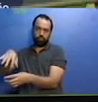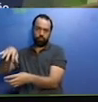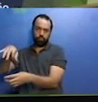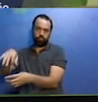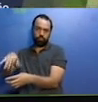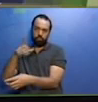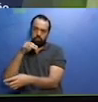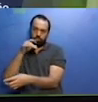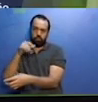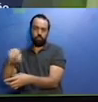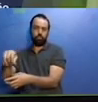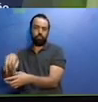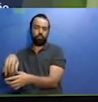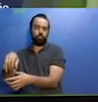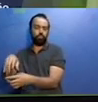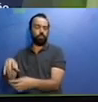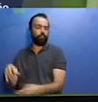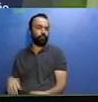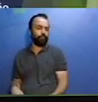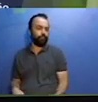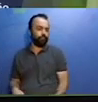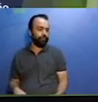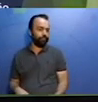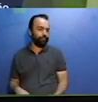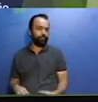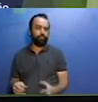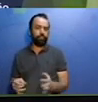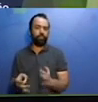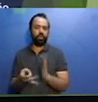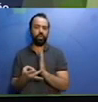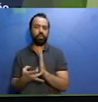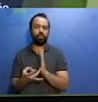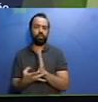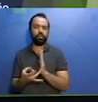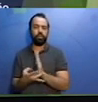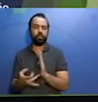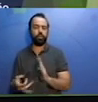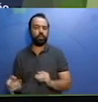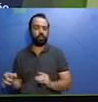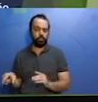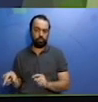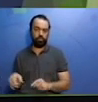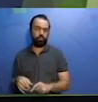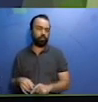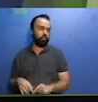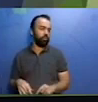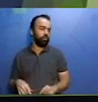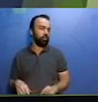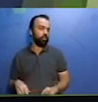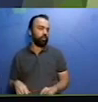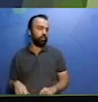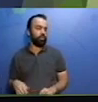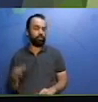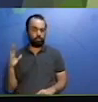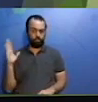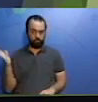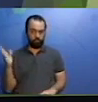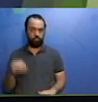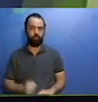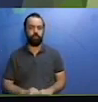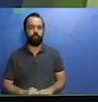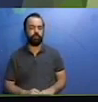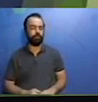depende da necessidade. Ele é um equipamento de vidro, com essa finalidade. Aqui nós